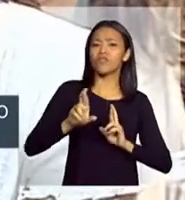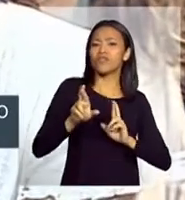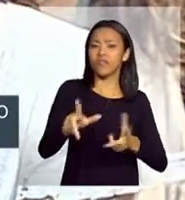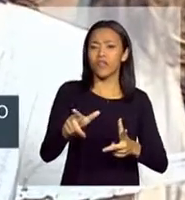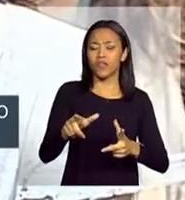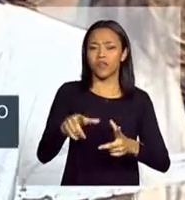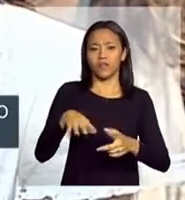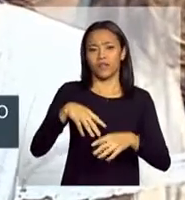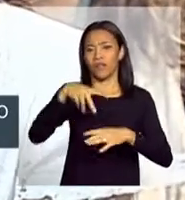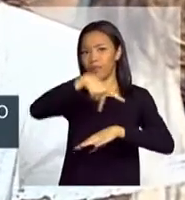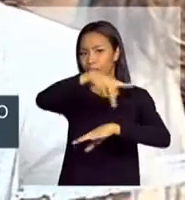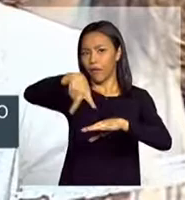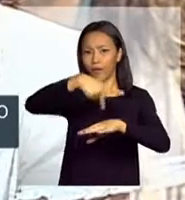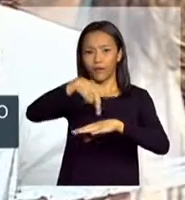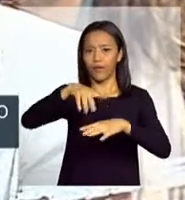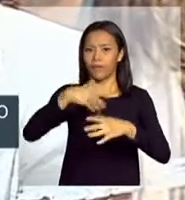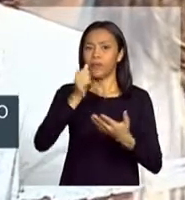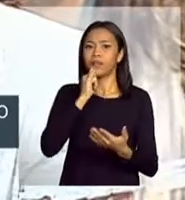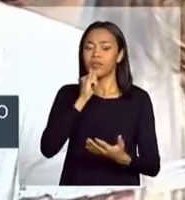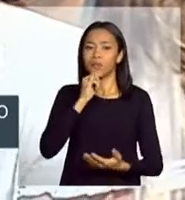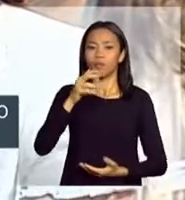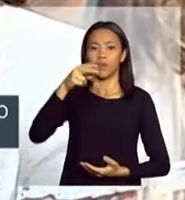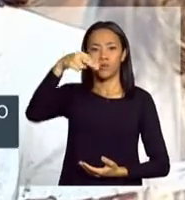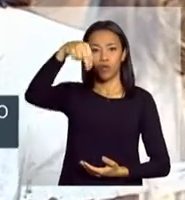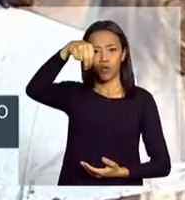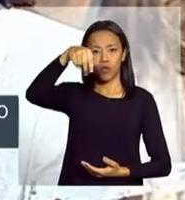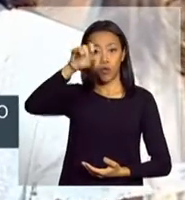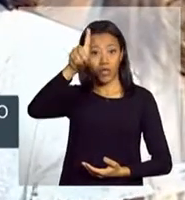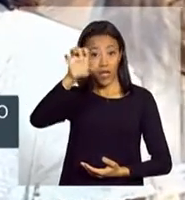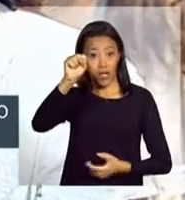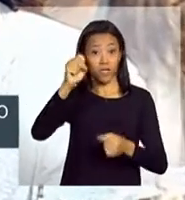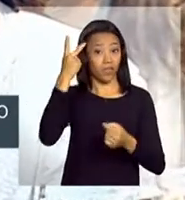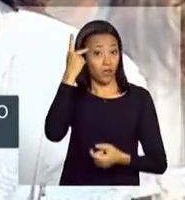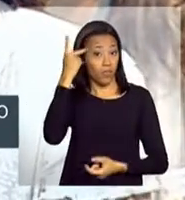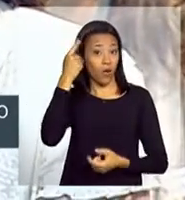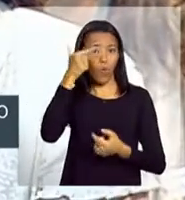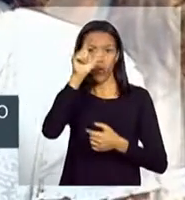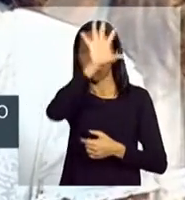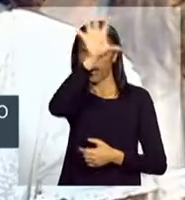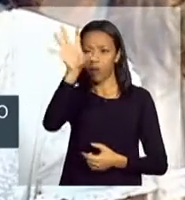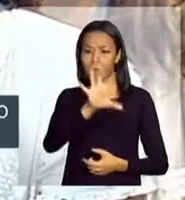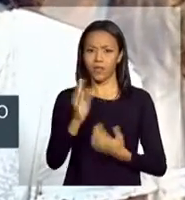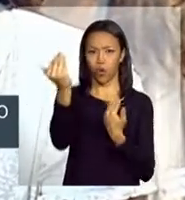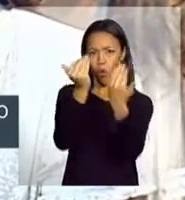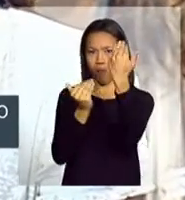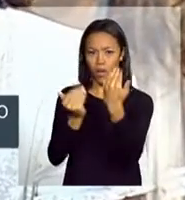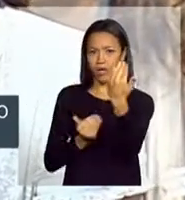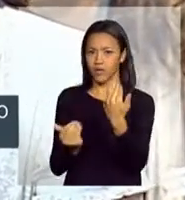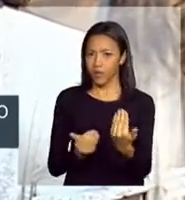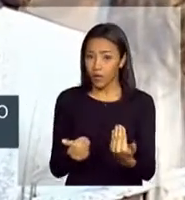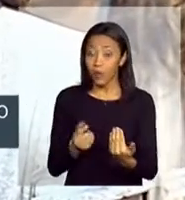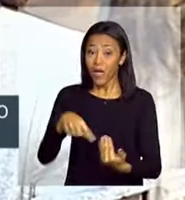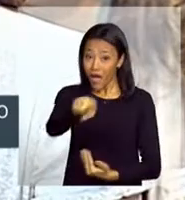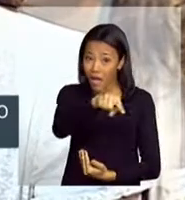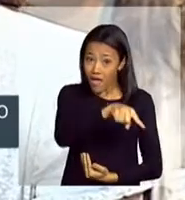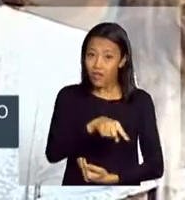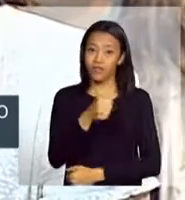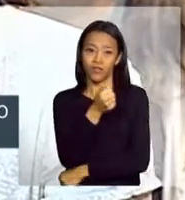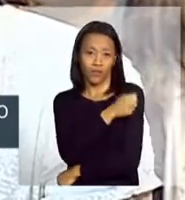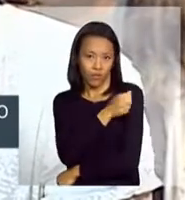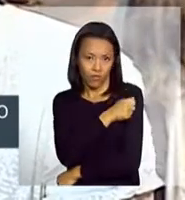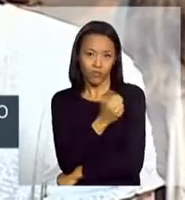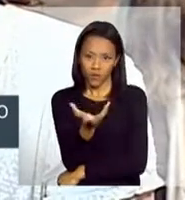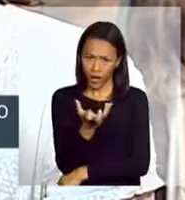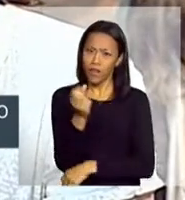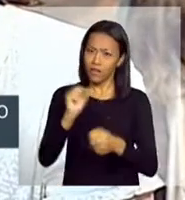países do norte nordeste em relação ao outro como São Paulo dá para dizer que o pátio desses estudantes na verdade eles estão